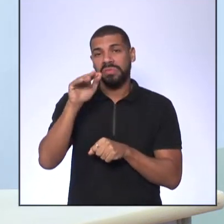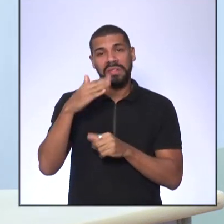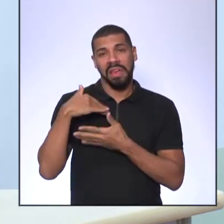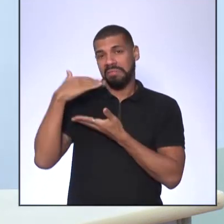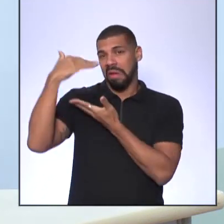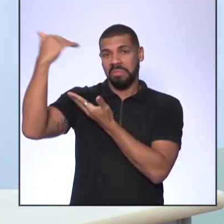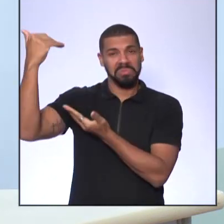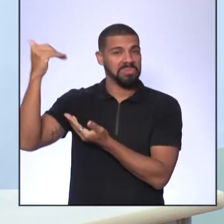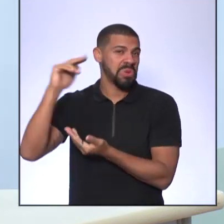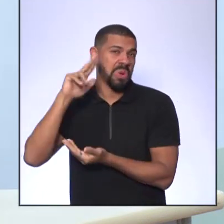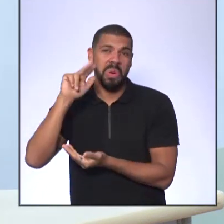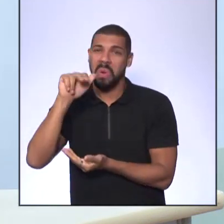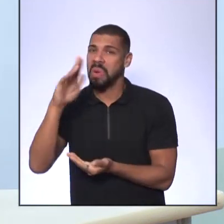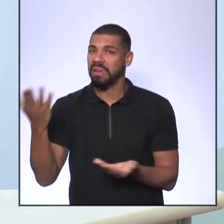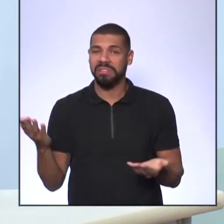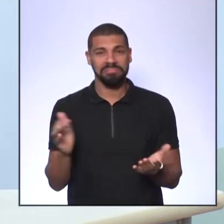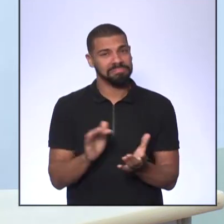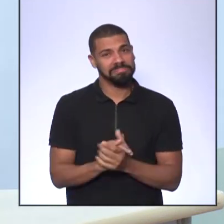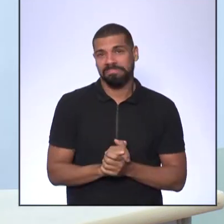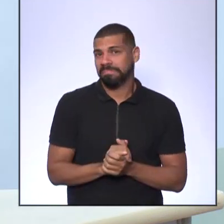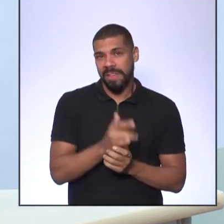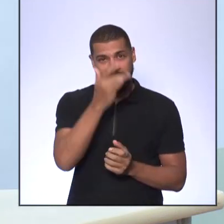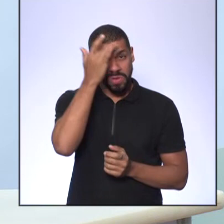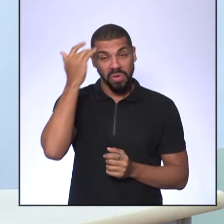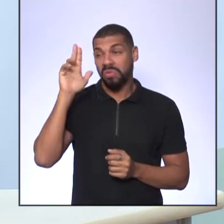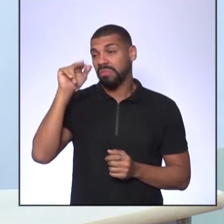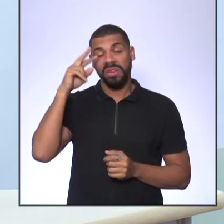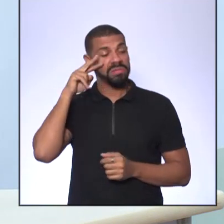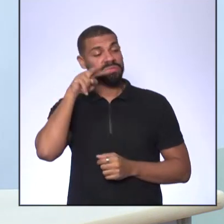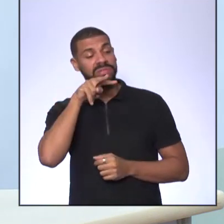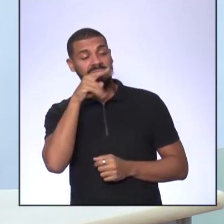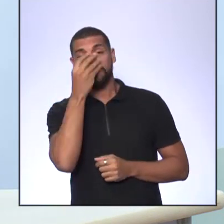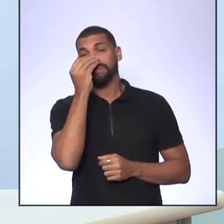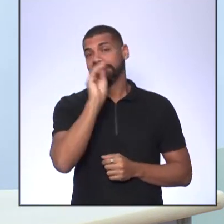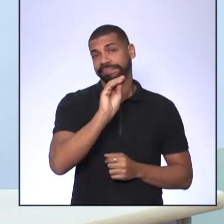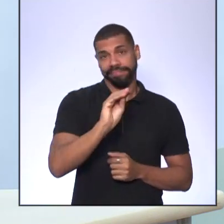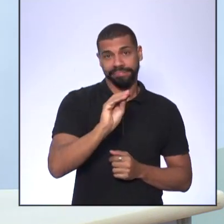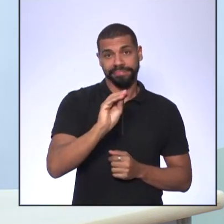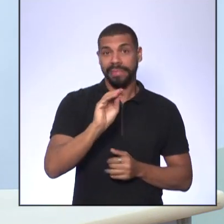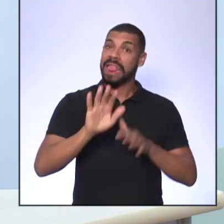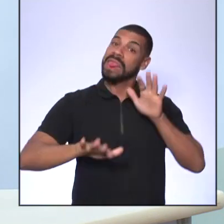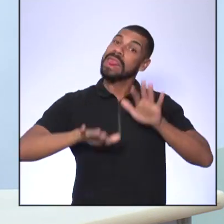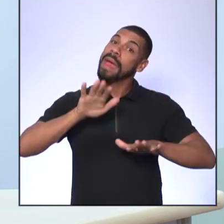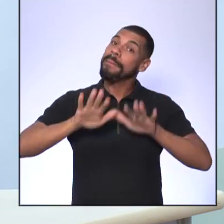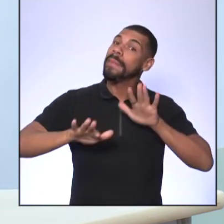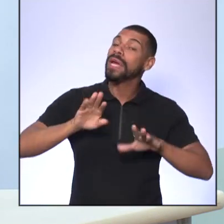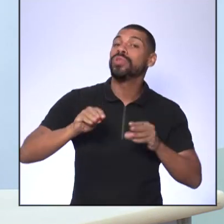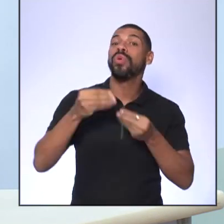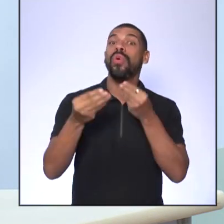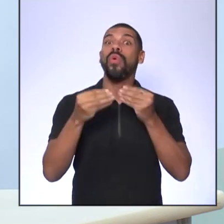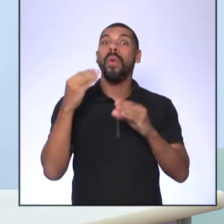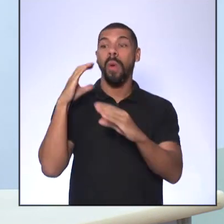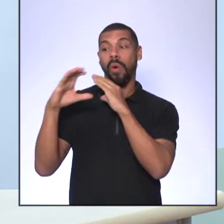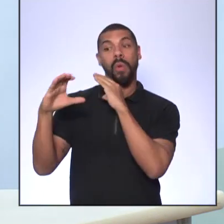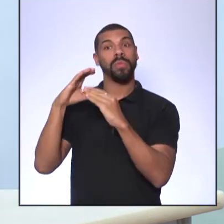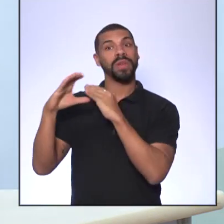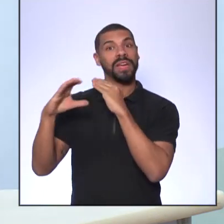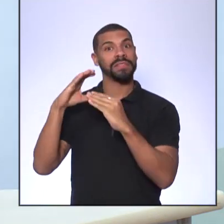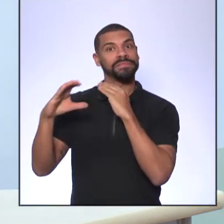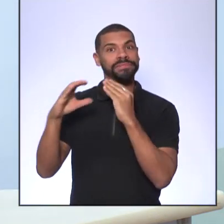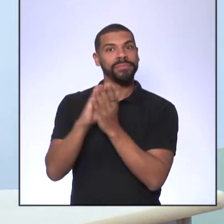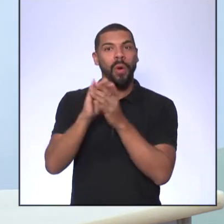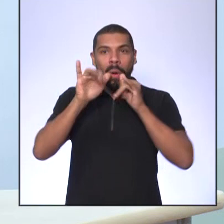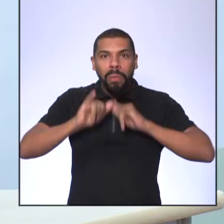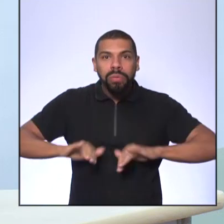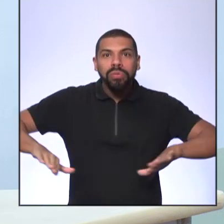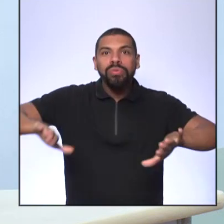vezes acaba não tendo a chamada que as outras pessoas têm, né? Então, tudo depende da forma como interage com o